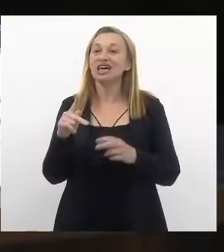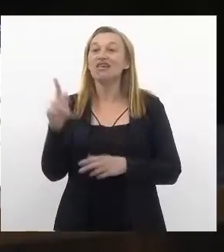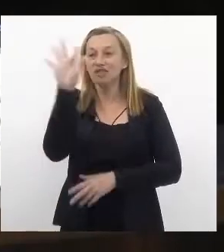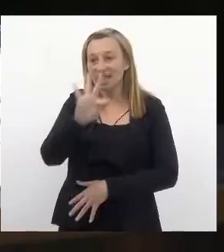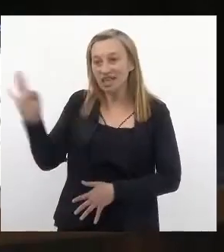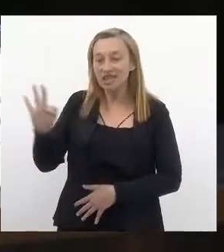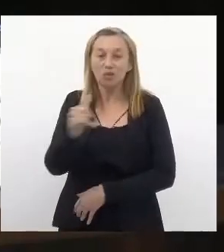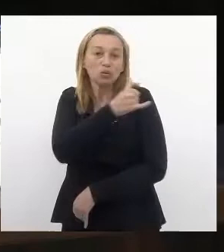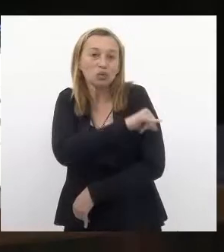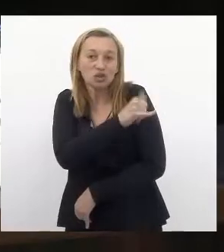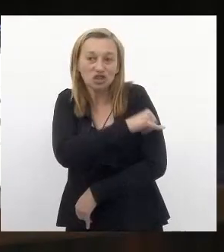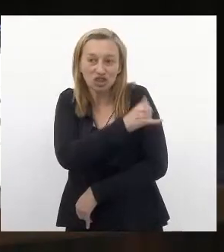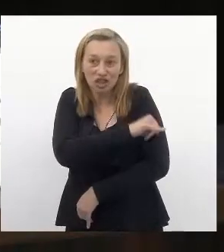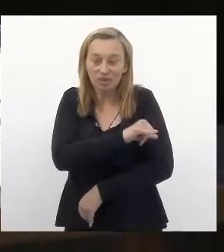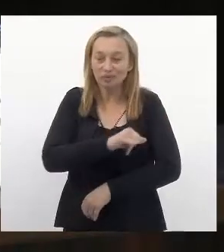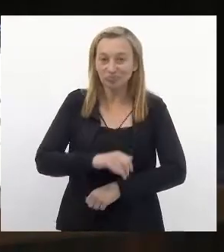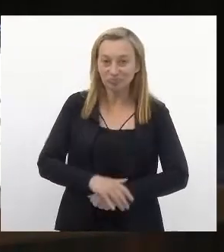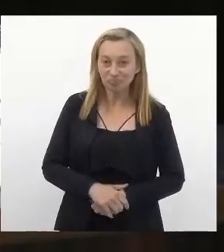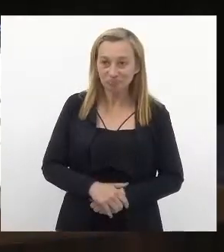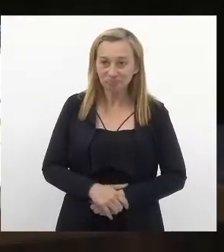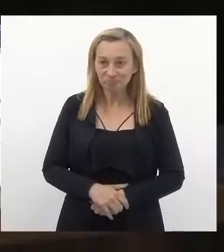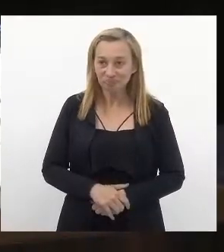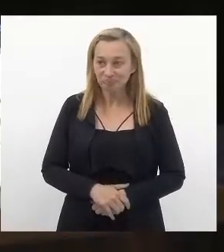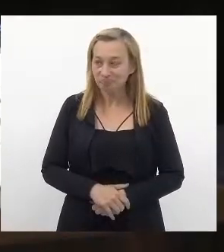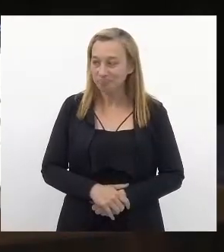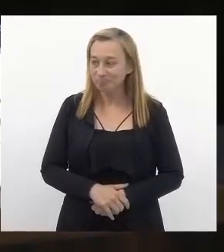Rio de Janeiro, Dr. Rogério Bacil.